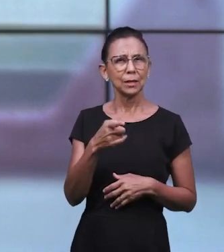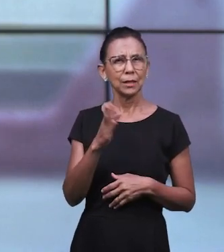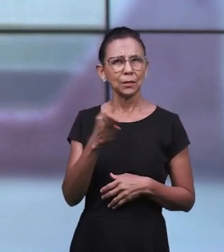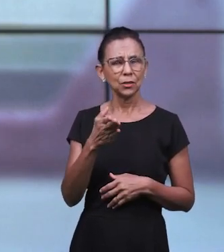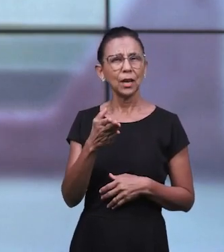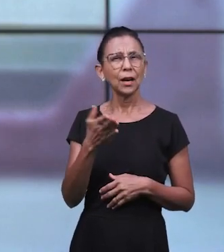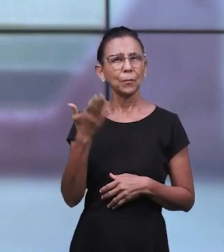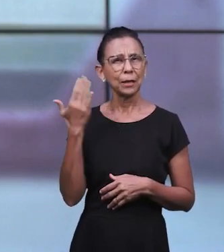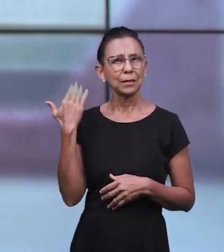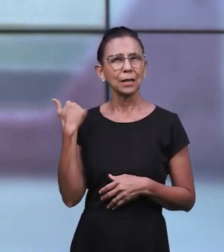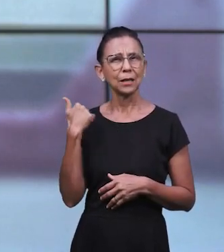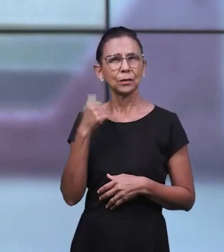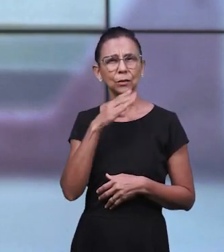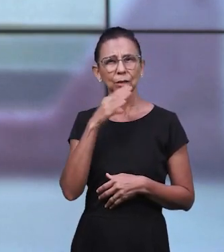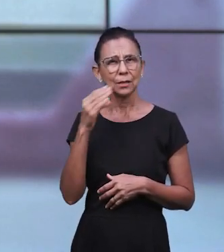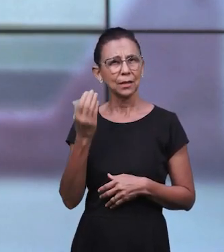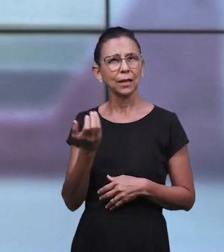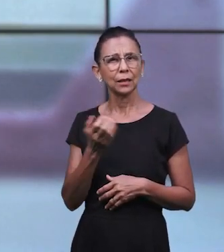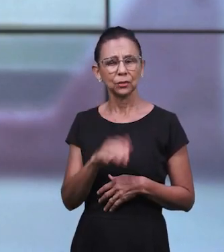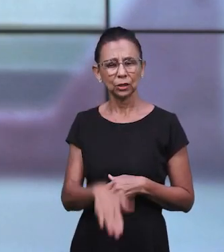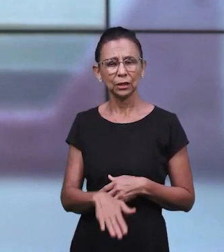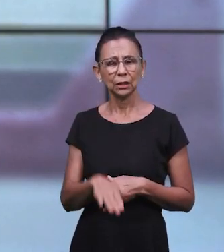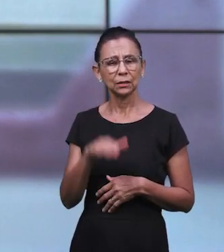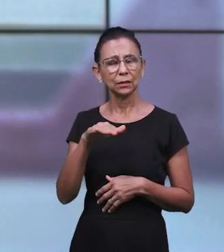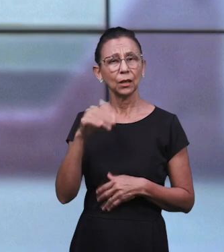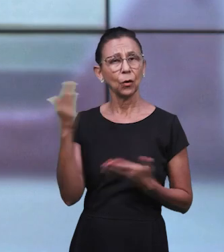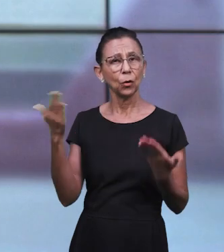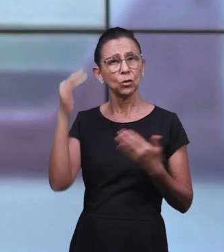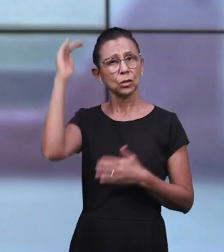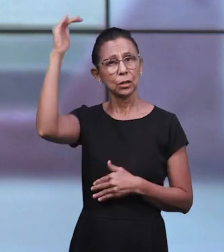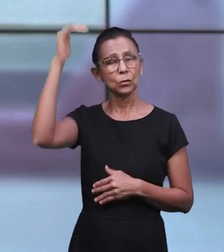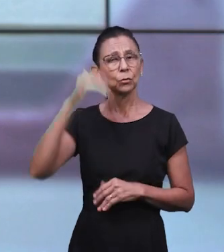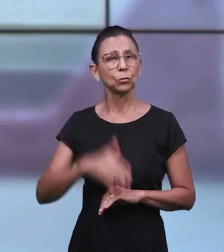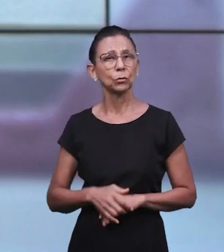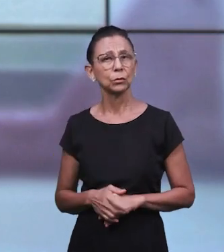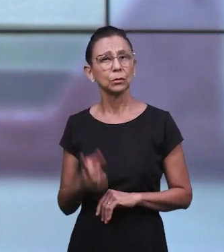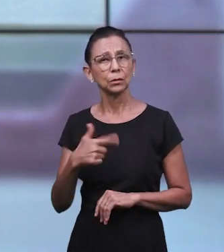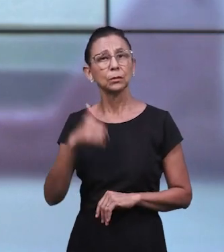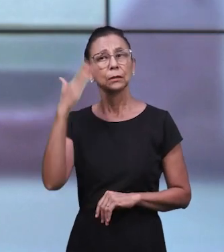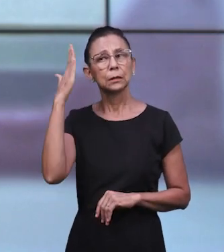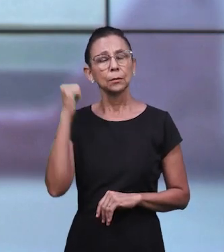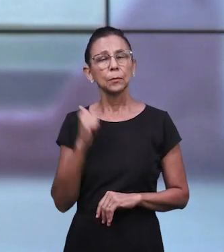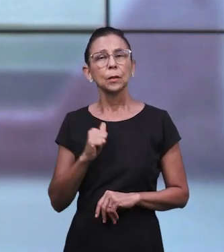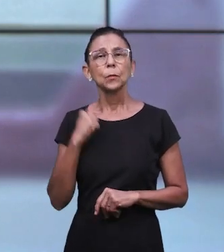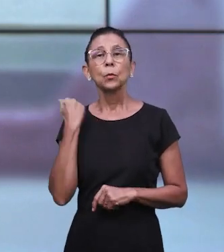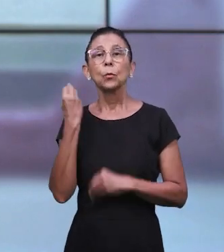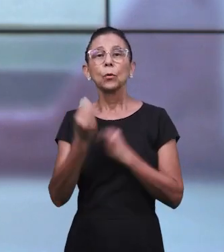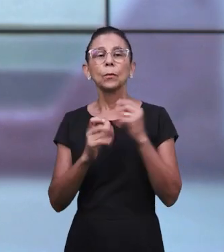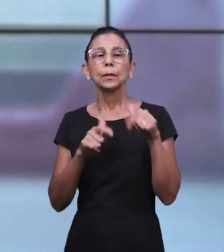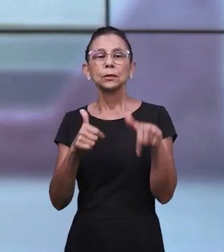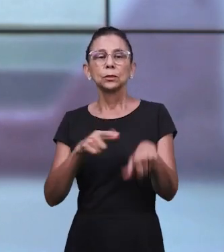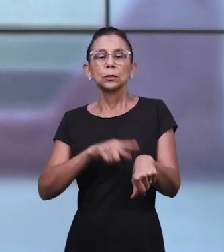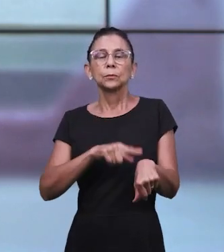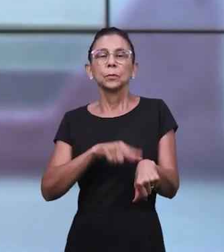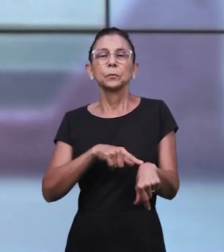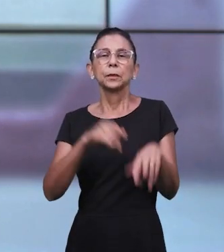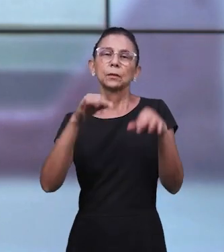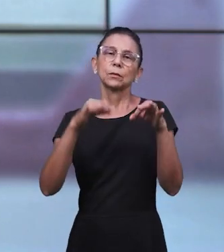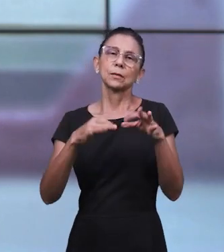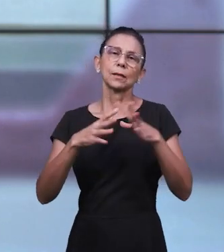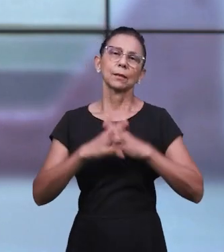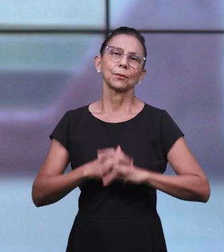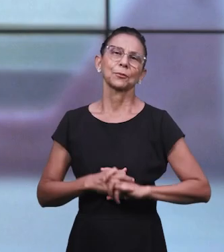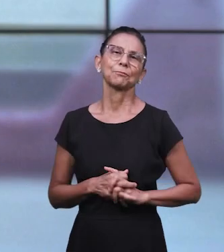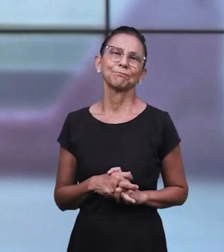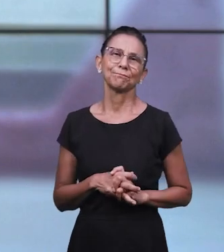sabemos o que é melhor para eles, o que precisa ser feito naquele momento. Nós vemos aquilo que eles ainda não veem.